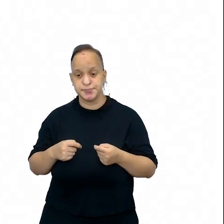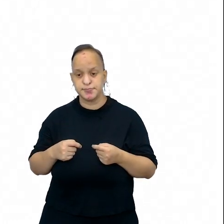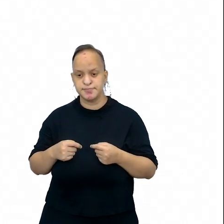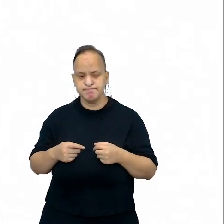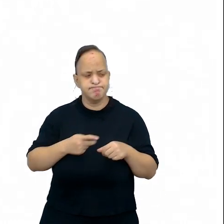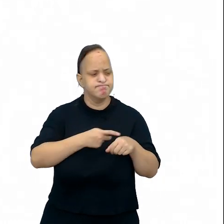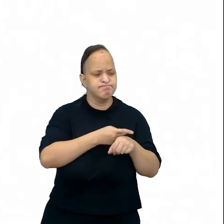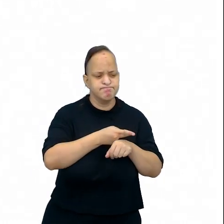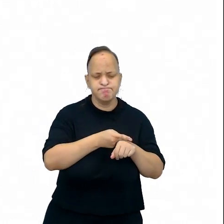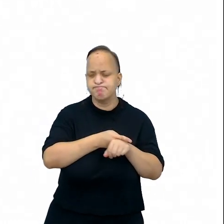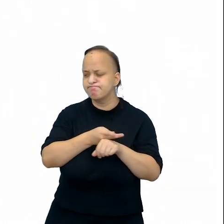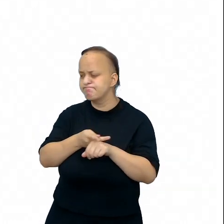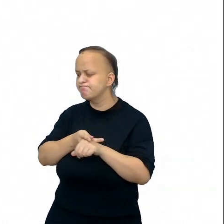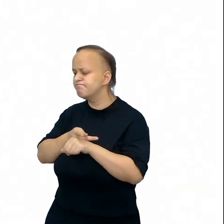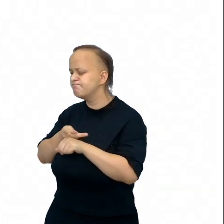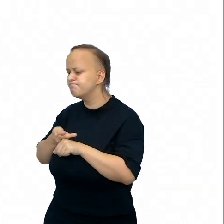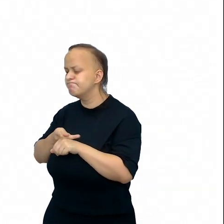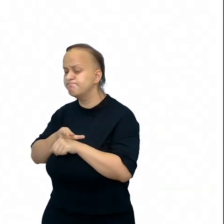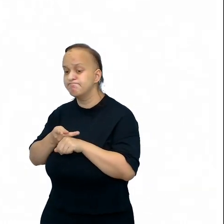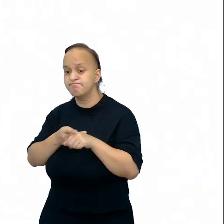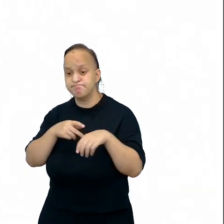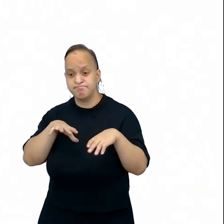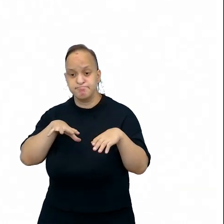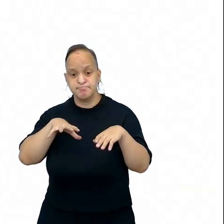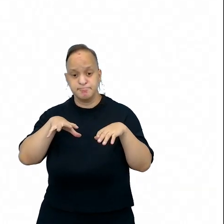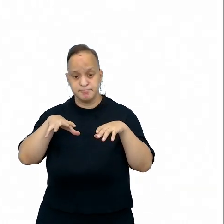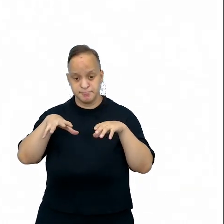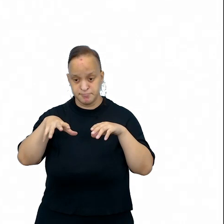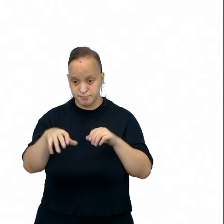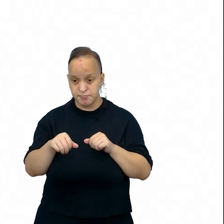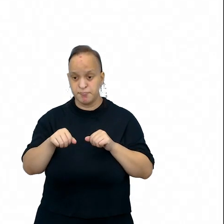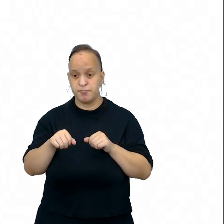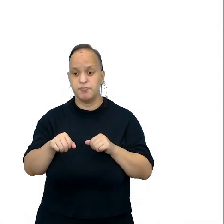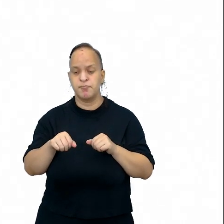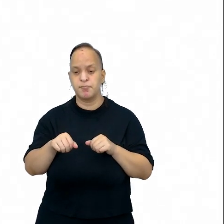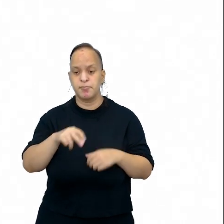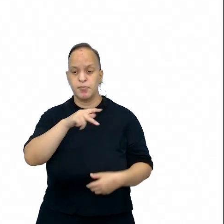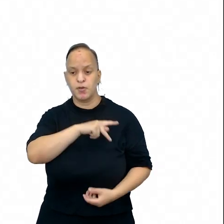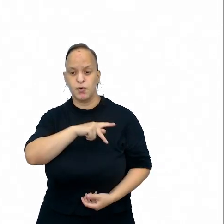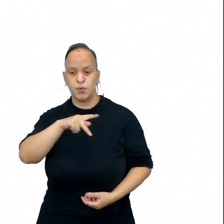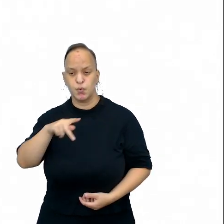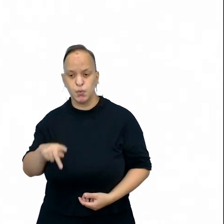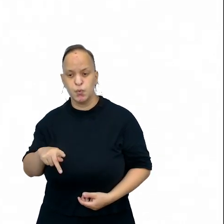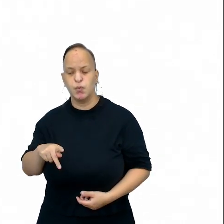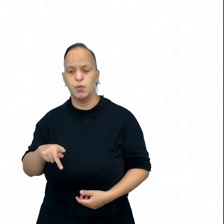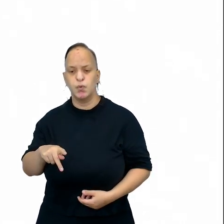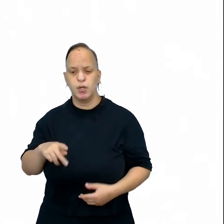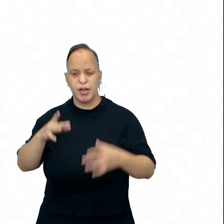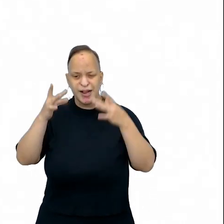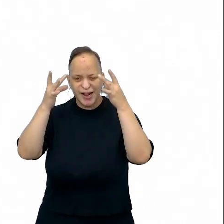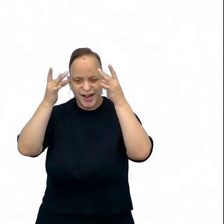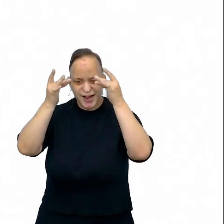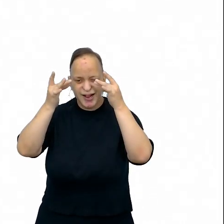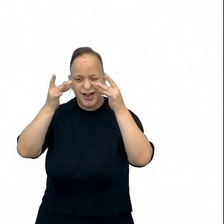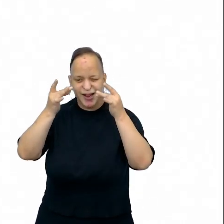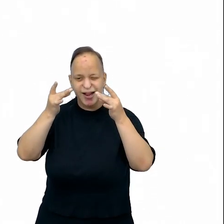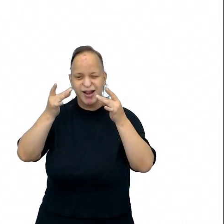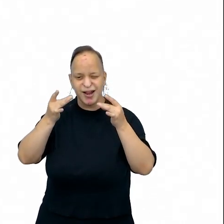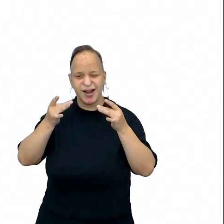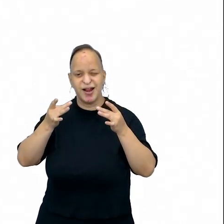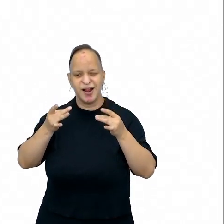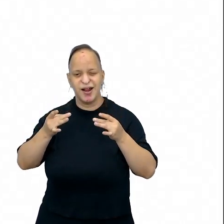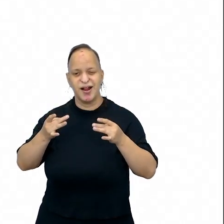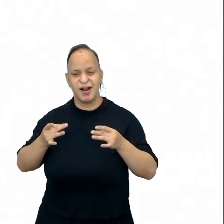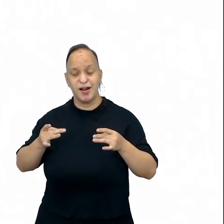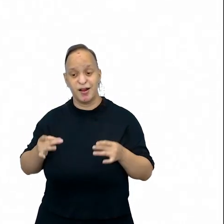ser feita na formação ano-séries, né, em que o professor vai aprofundar mais os detalhes em relação